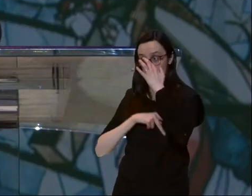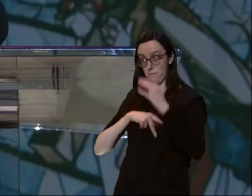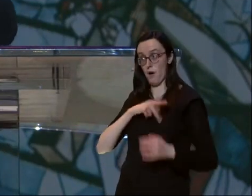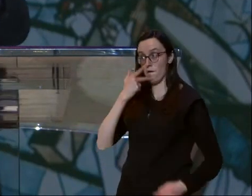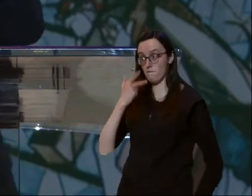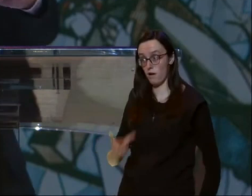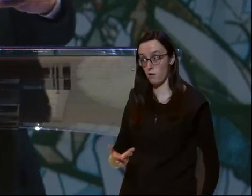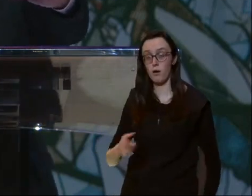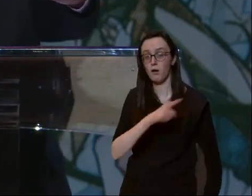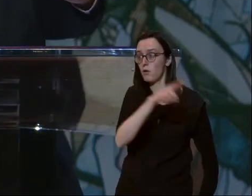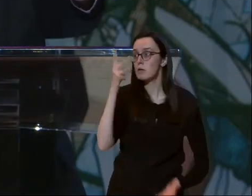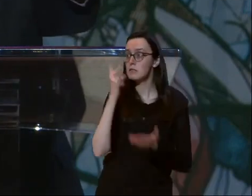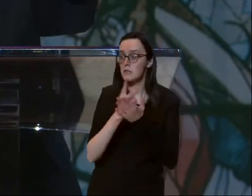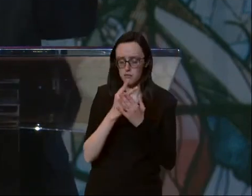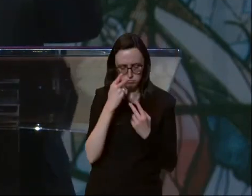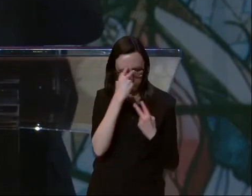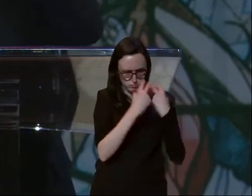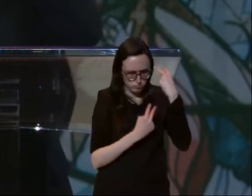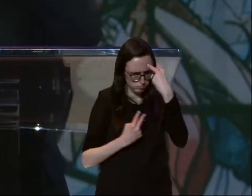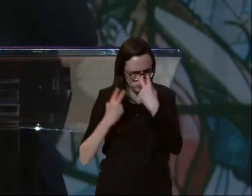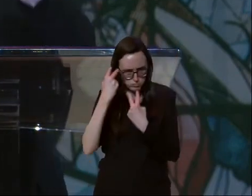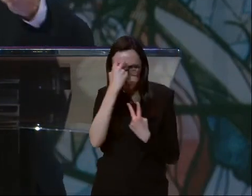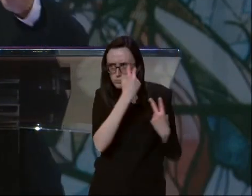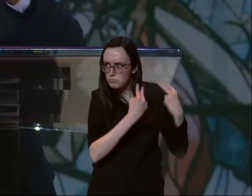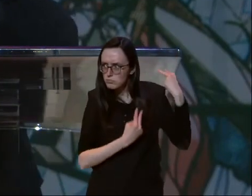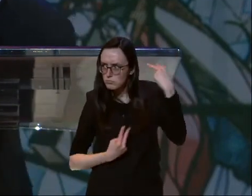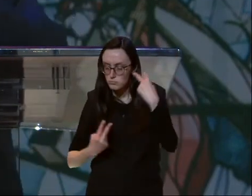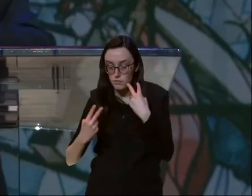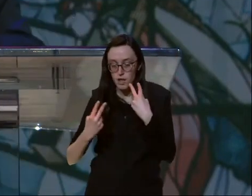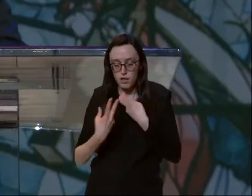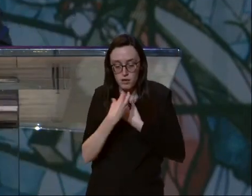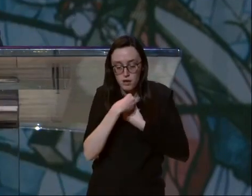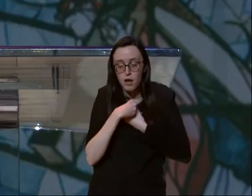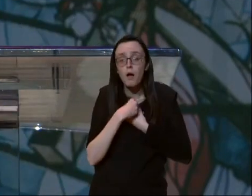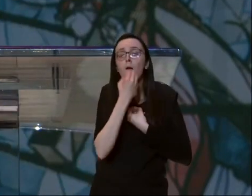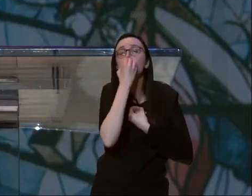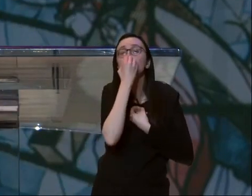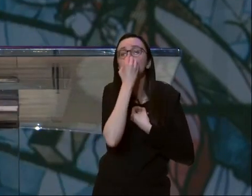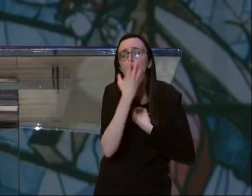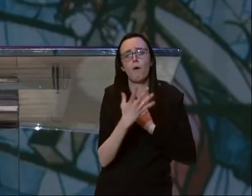diz, examinai de tudo e retende o bem.